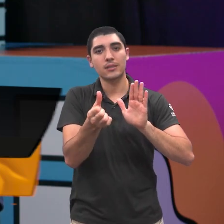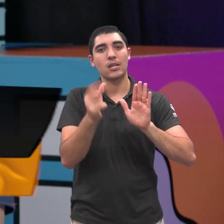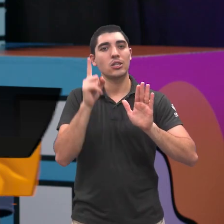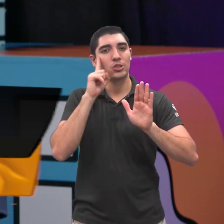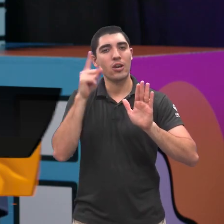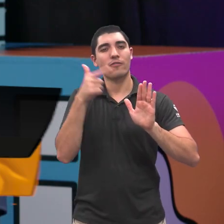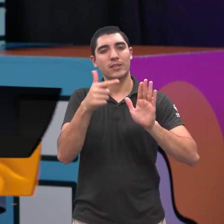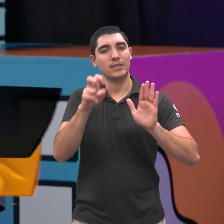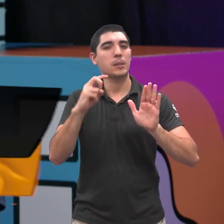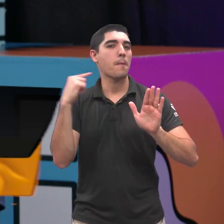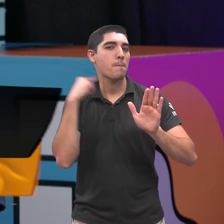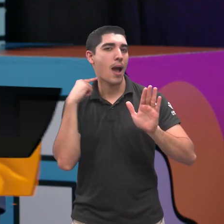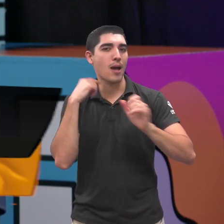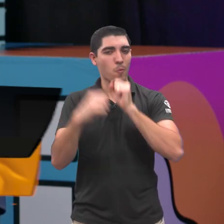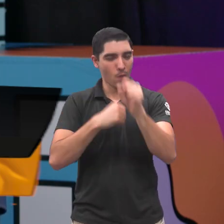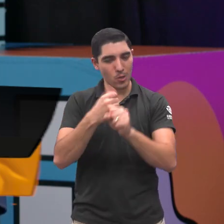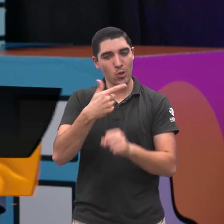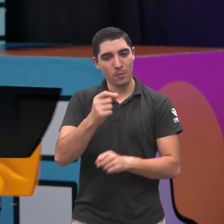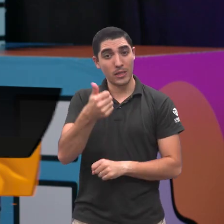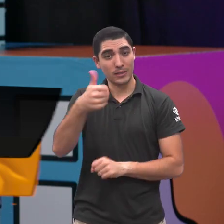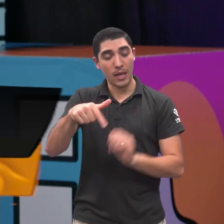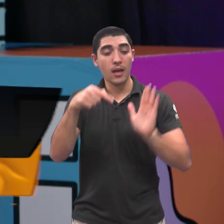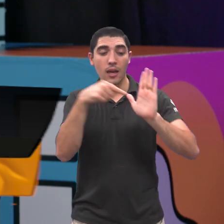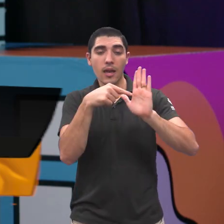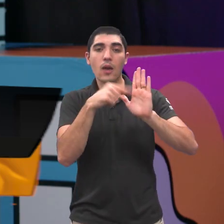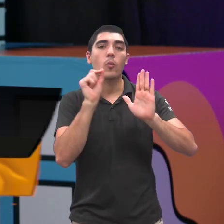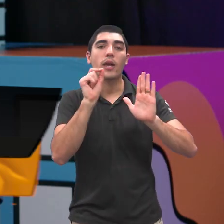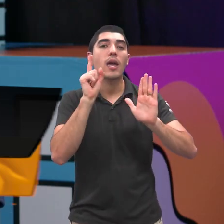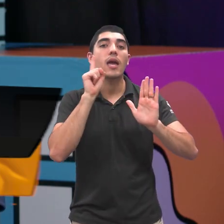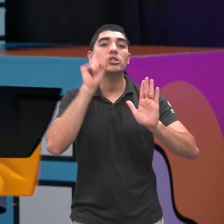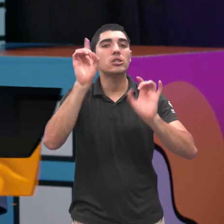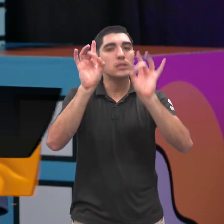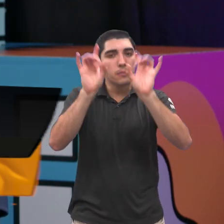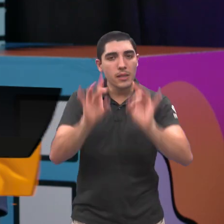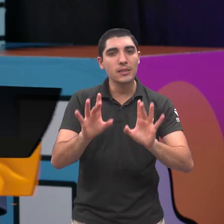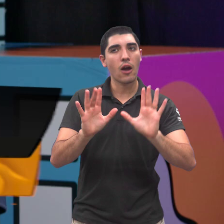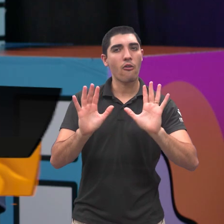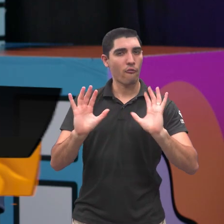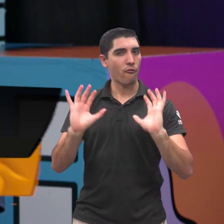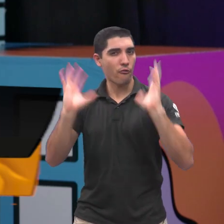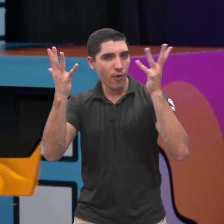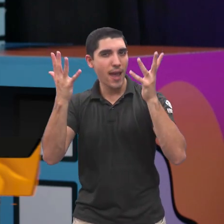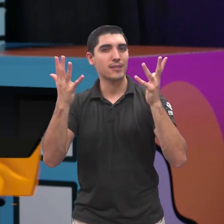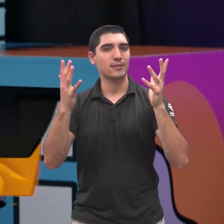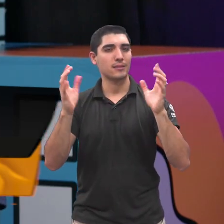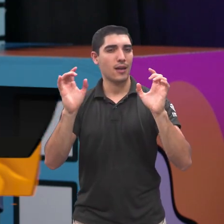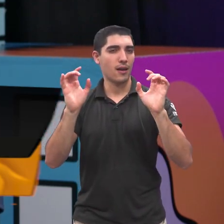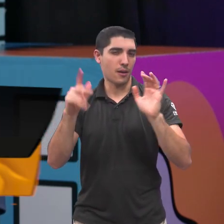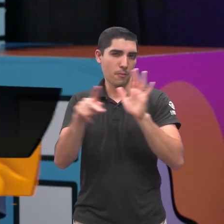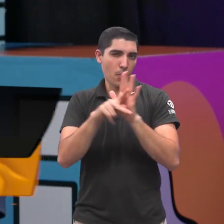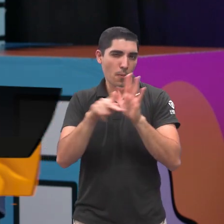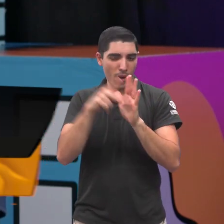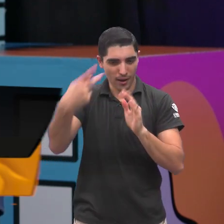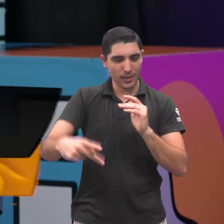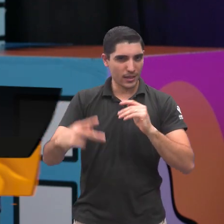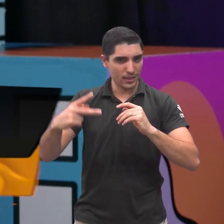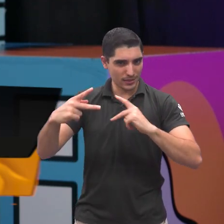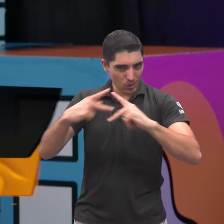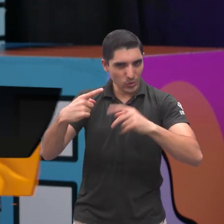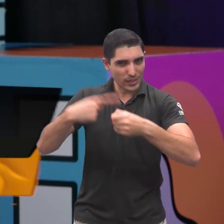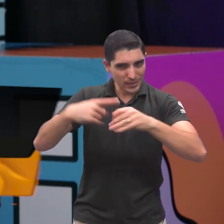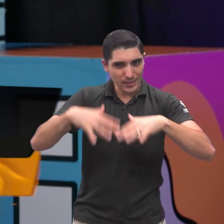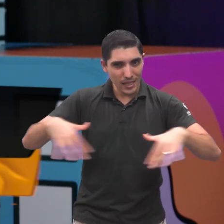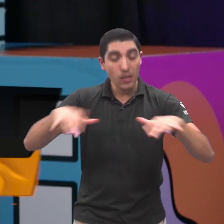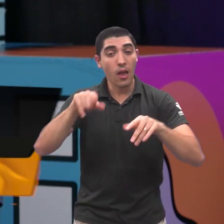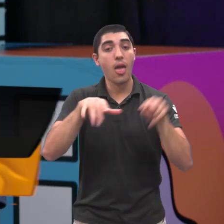de 2017, que cria também a Semana do Escoteiro no calendário de festas e comemorações do município de São José dos